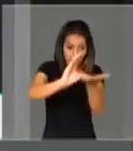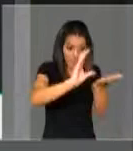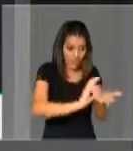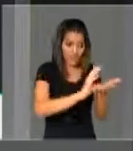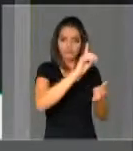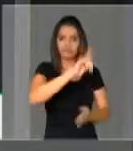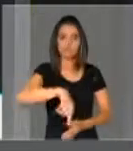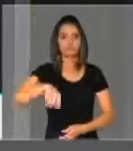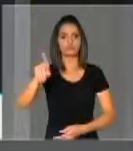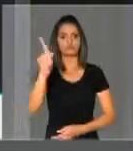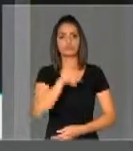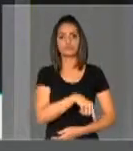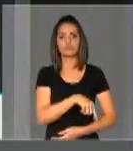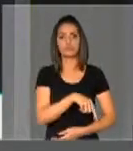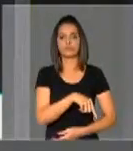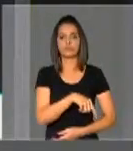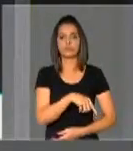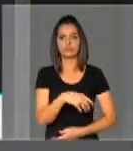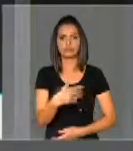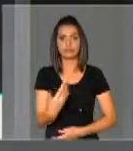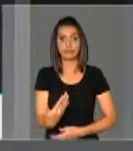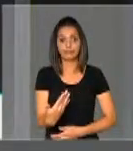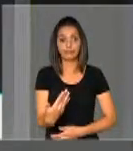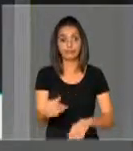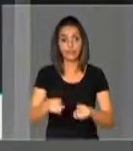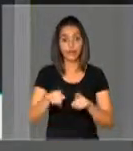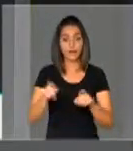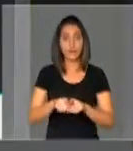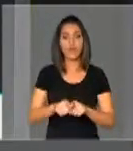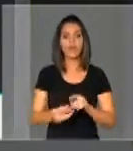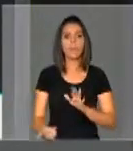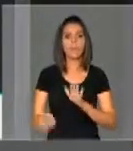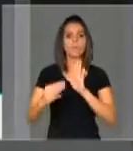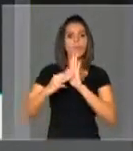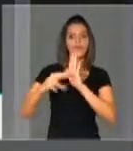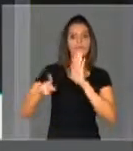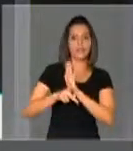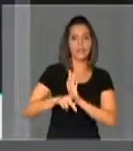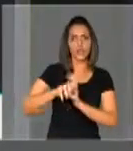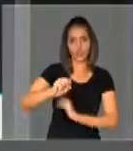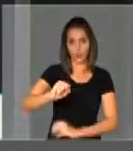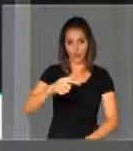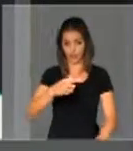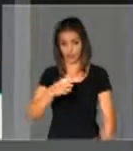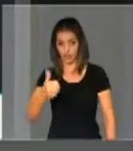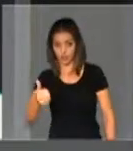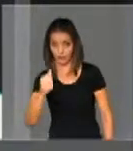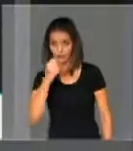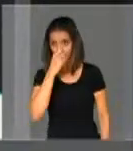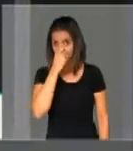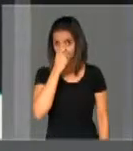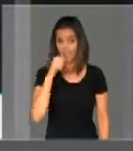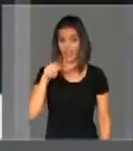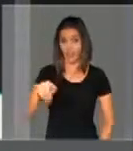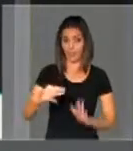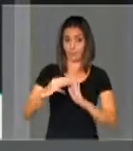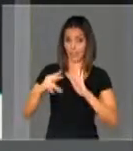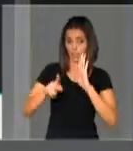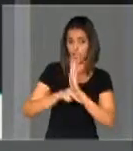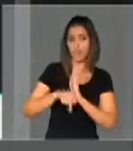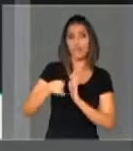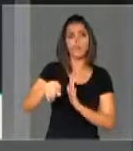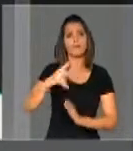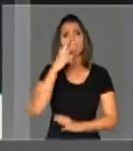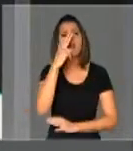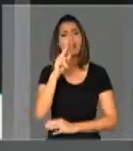federais. Achando pouco, apresenta a medida provisória 871, que é mais ou